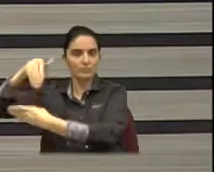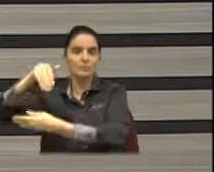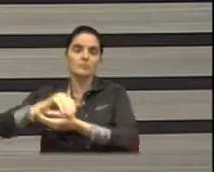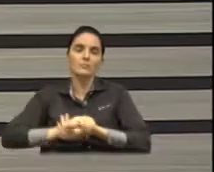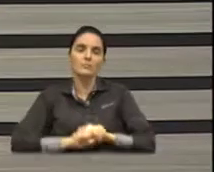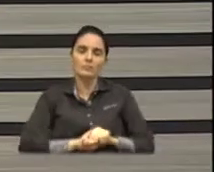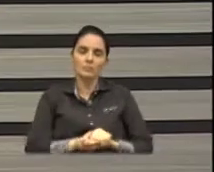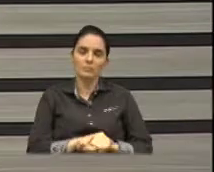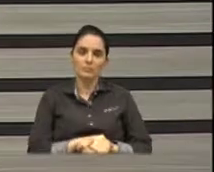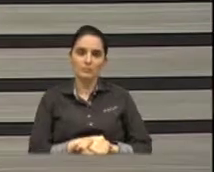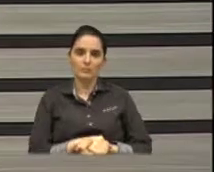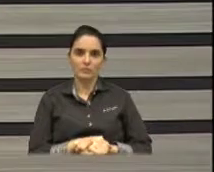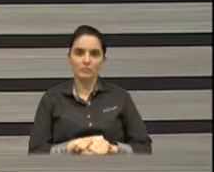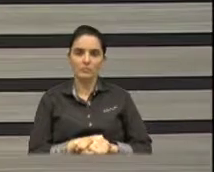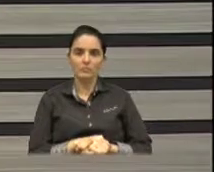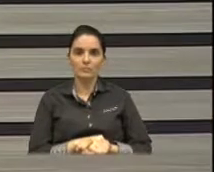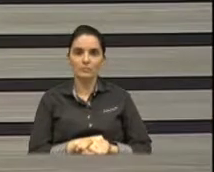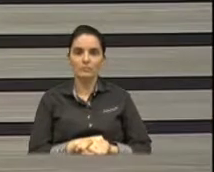senhores vereadores.